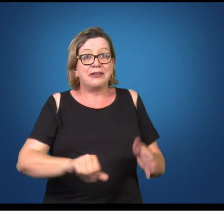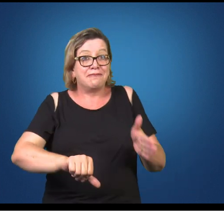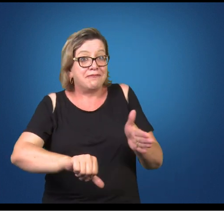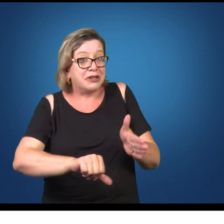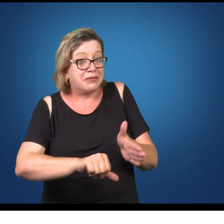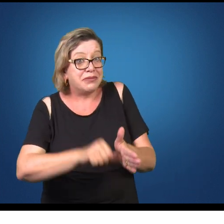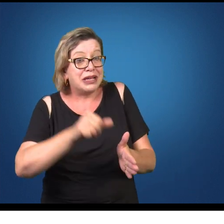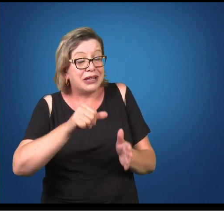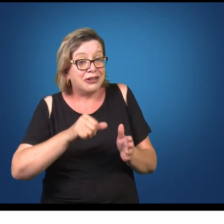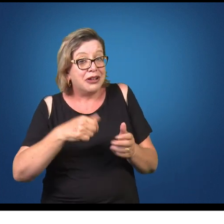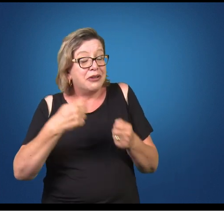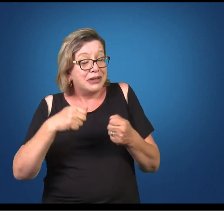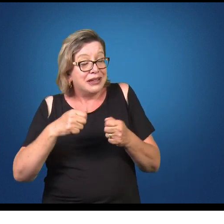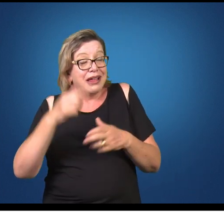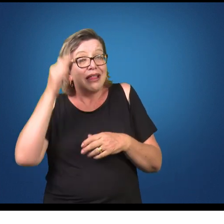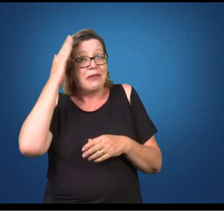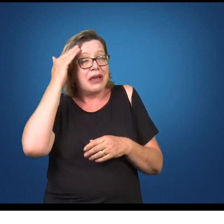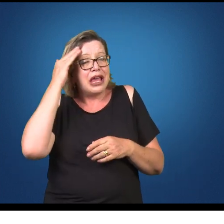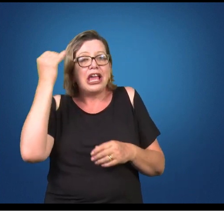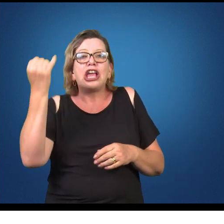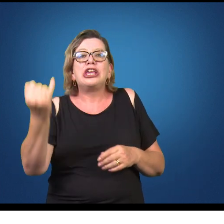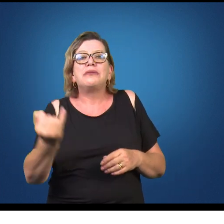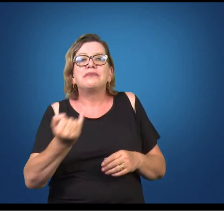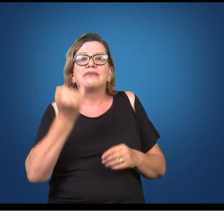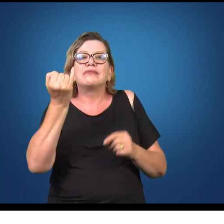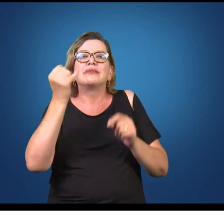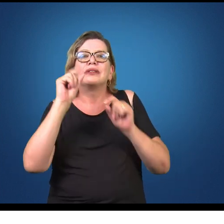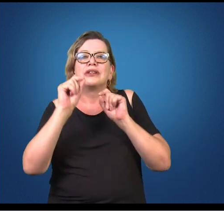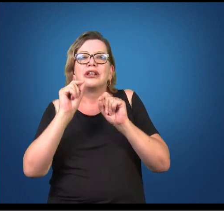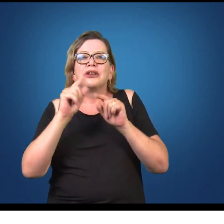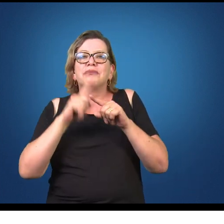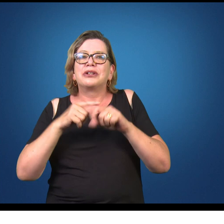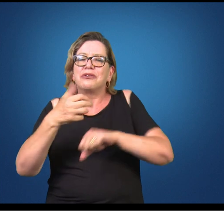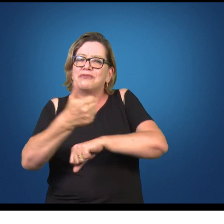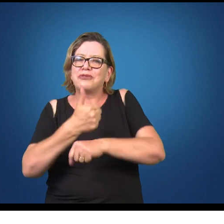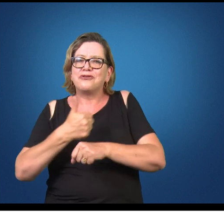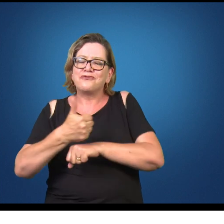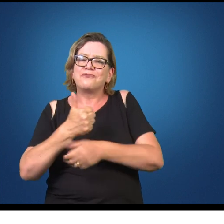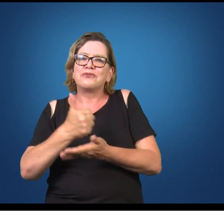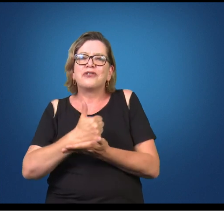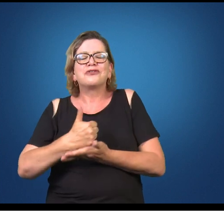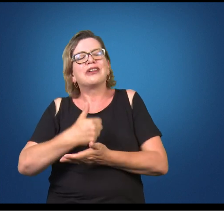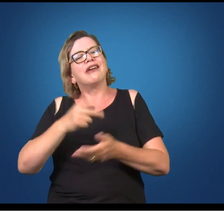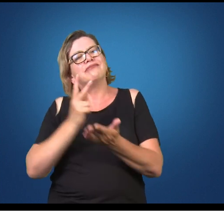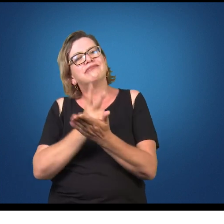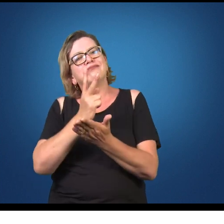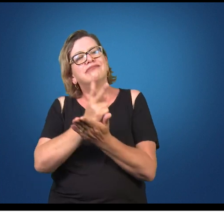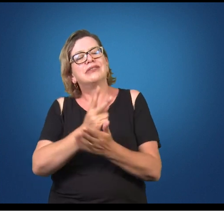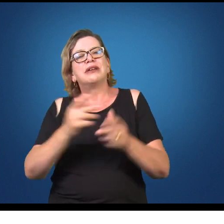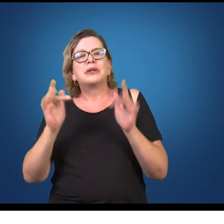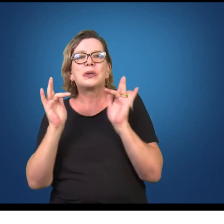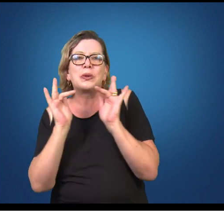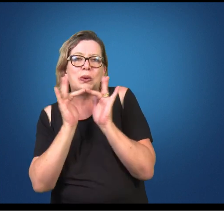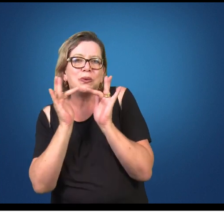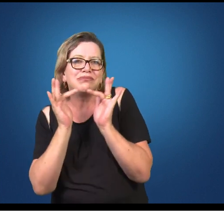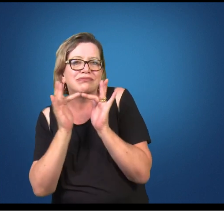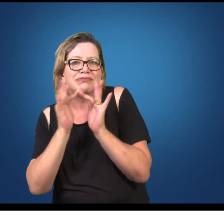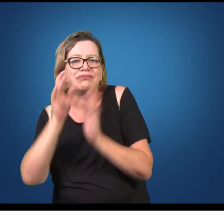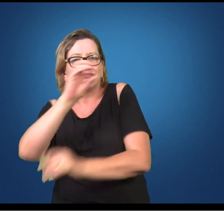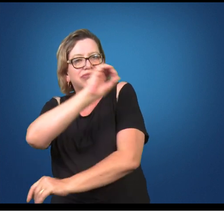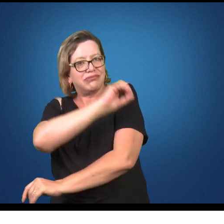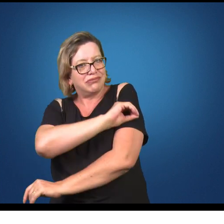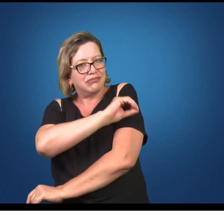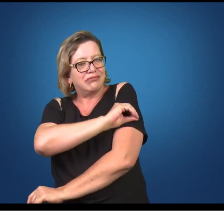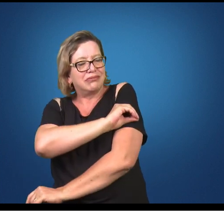da importância disso, né? Exatamente porque ele é o profissional que está em contato com a educação infantil, as séries